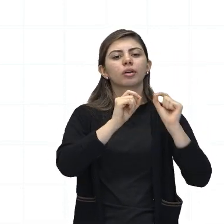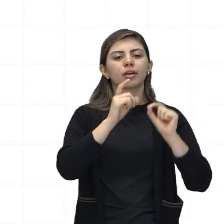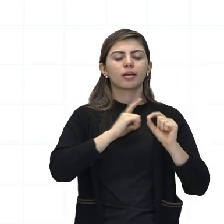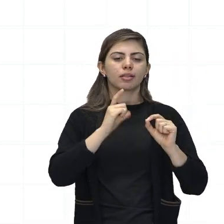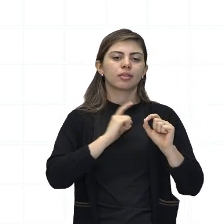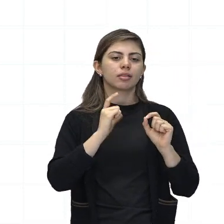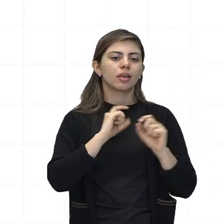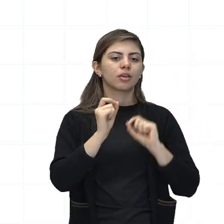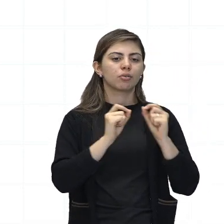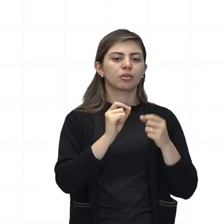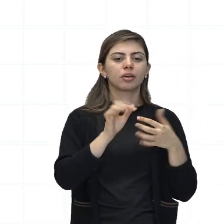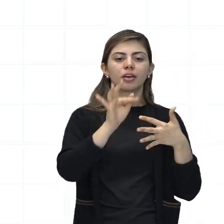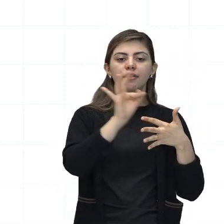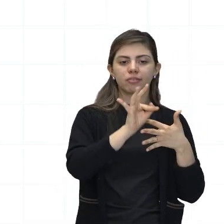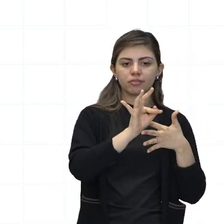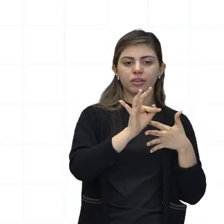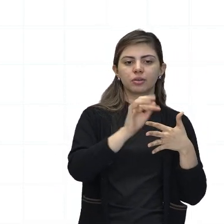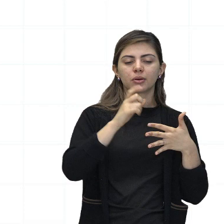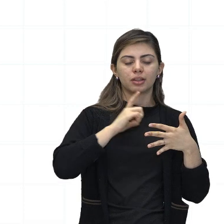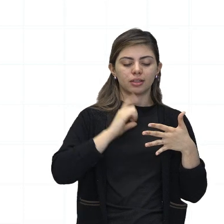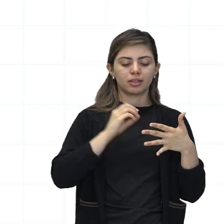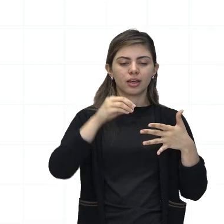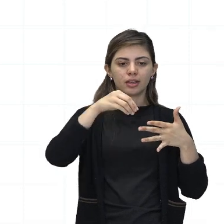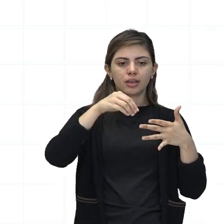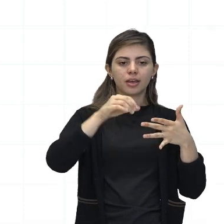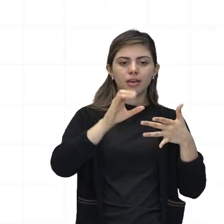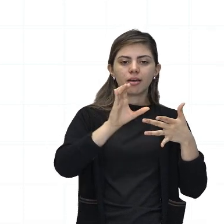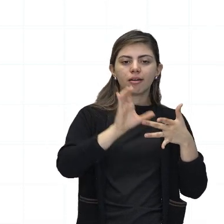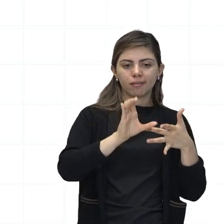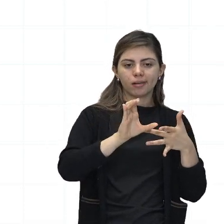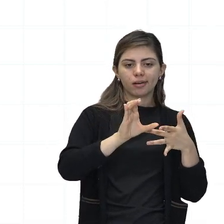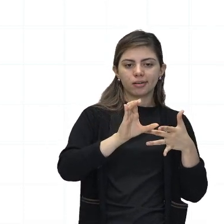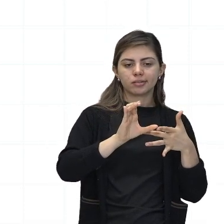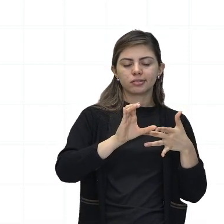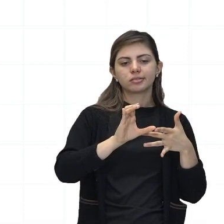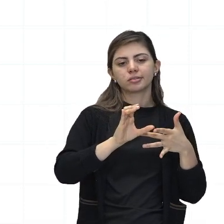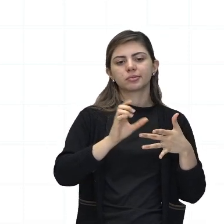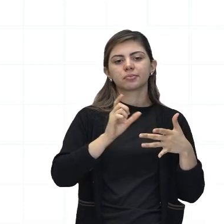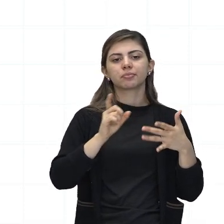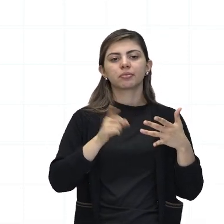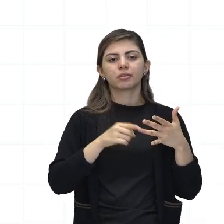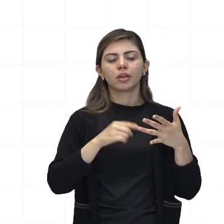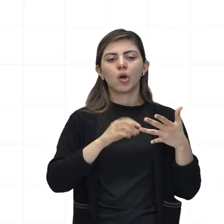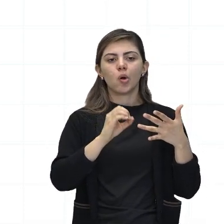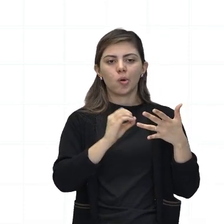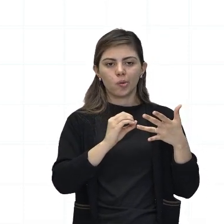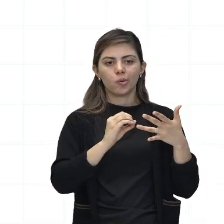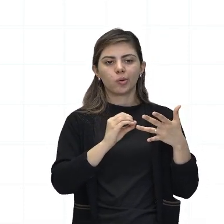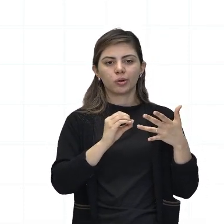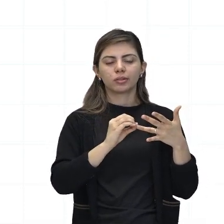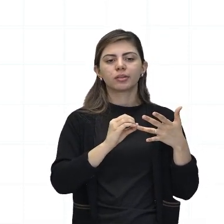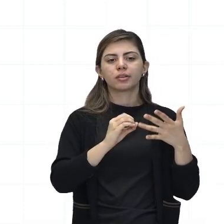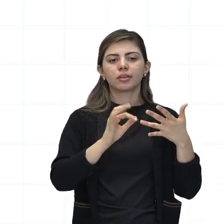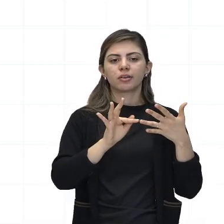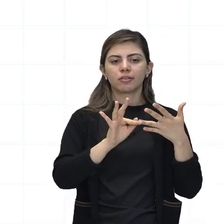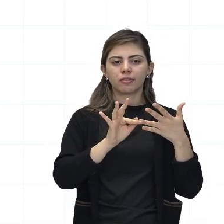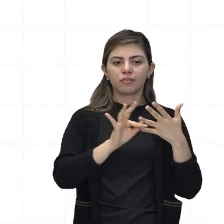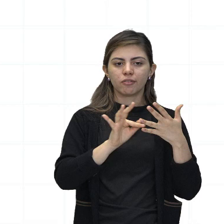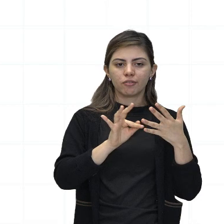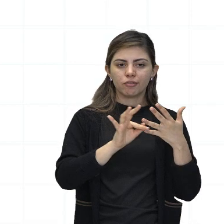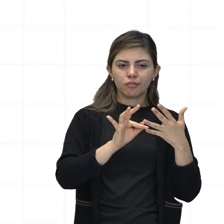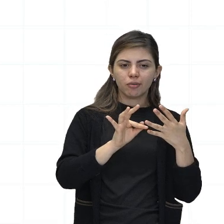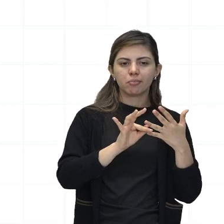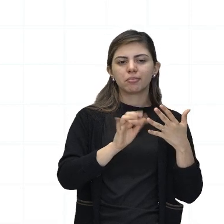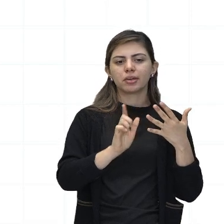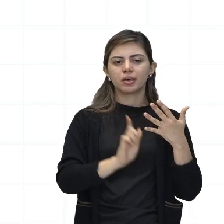por um conjunto de classes. Classes é constituída por um conjunto de ordens. Ordem é constituída por um